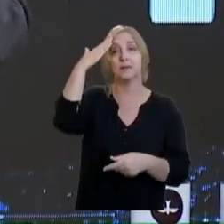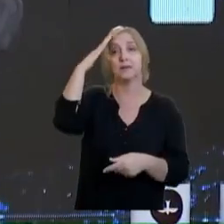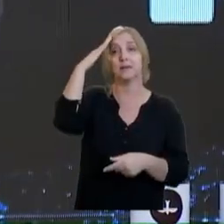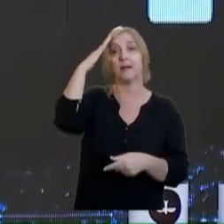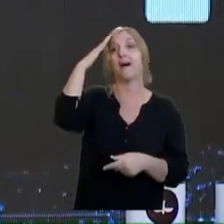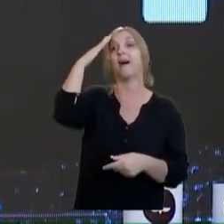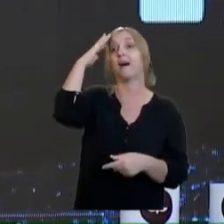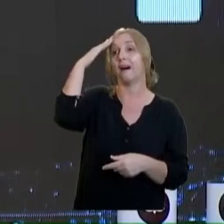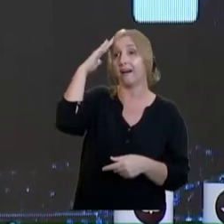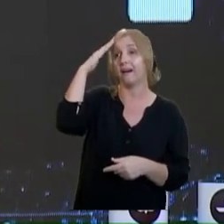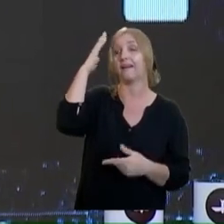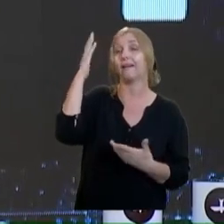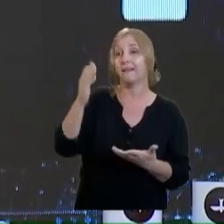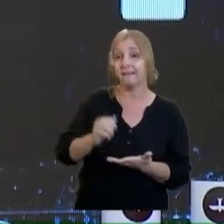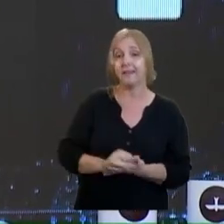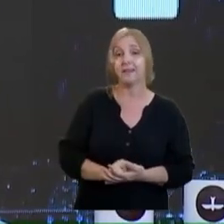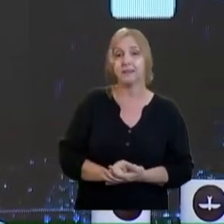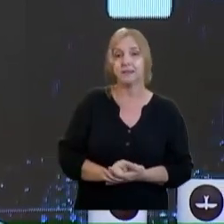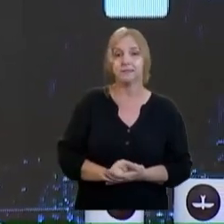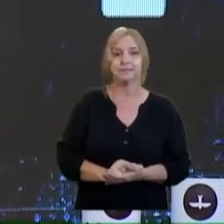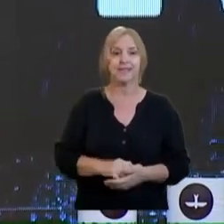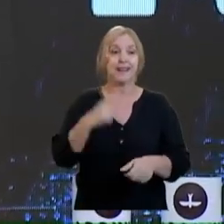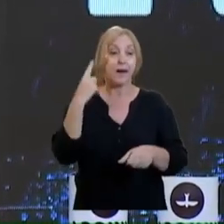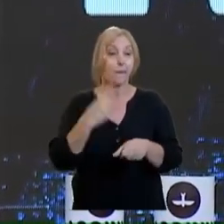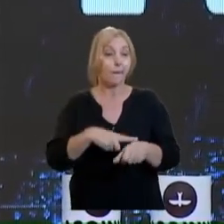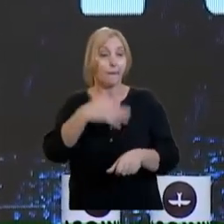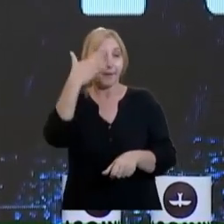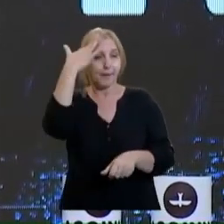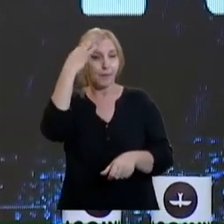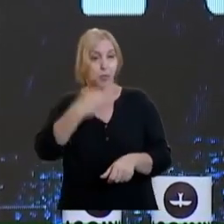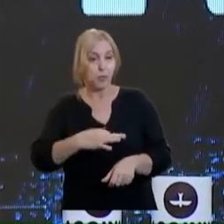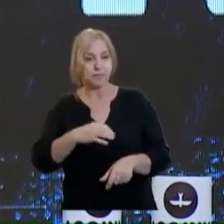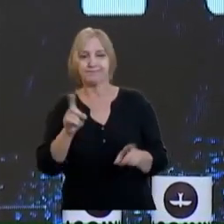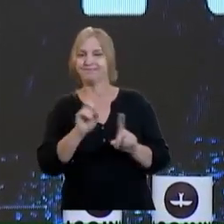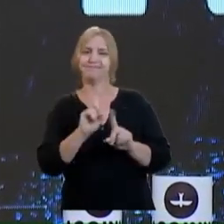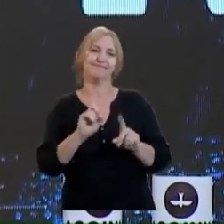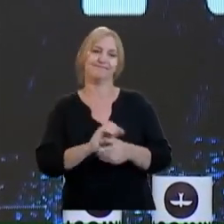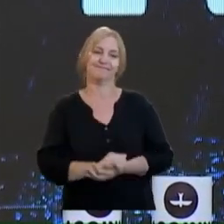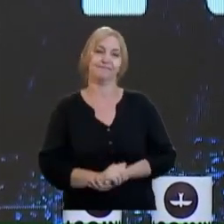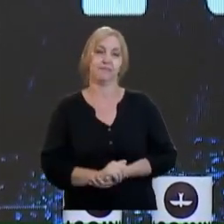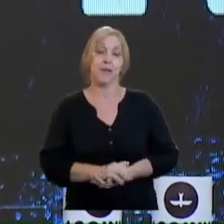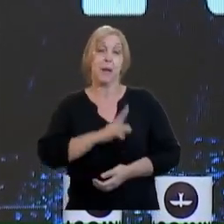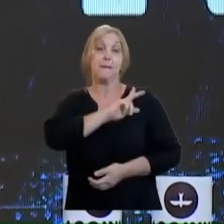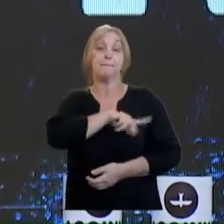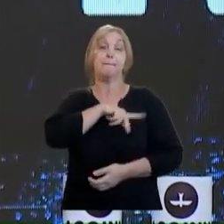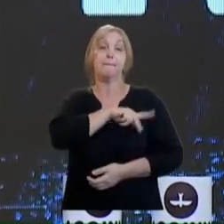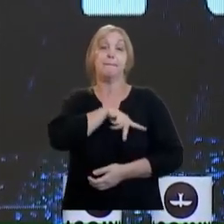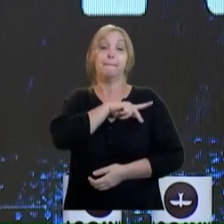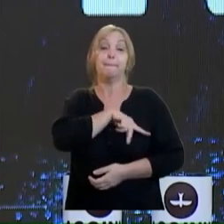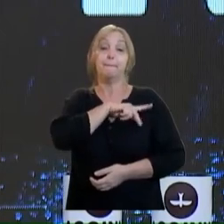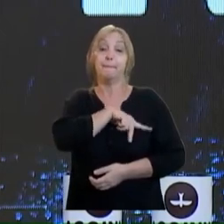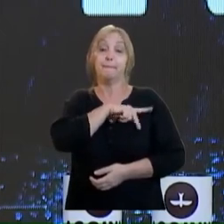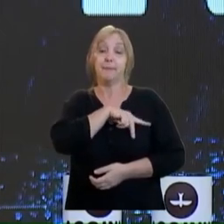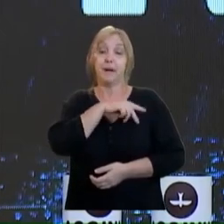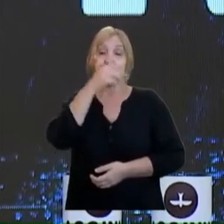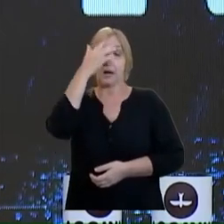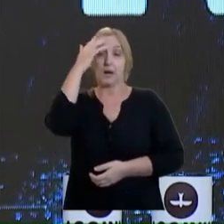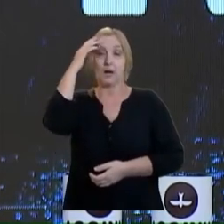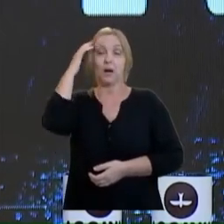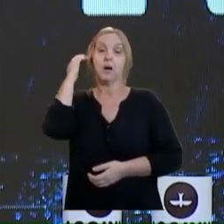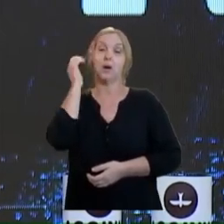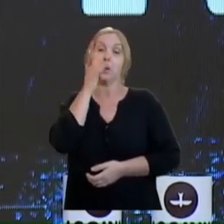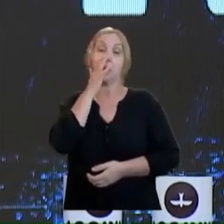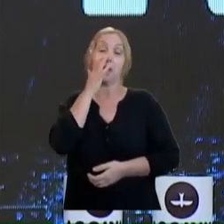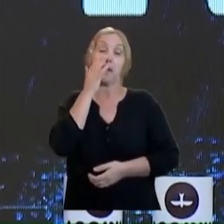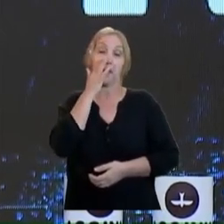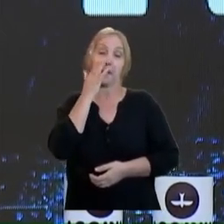Nem tudo nós vamos ter a compreensão no mesmo momento. Paulo, falando aqui em Efésios, capítulo 1,